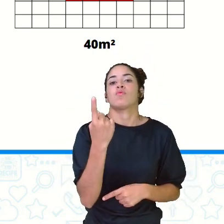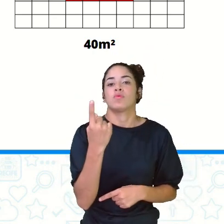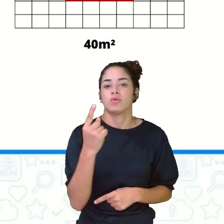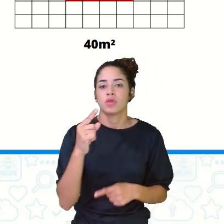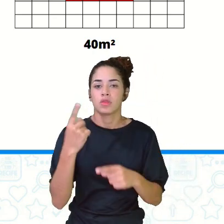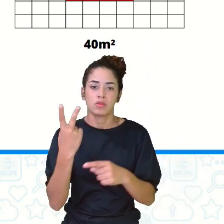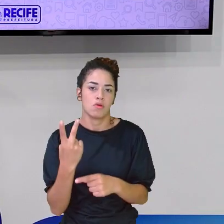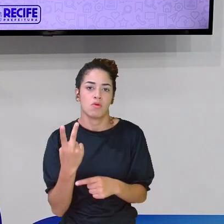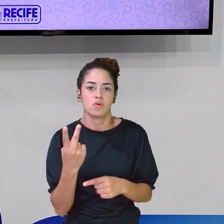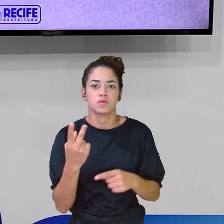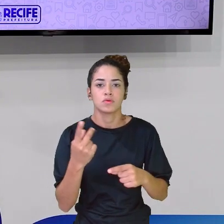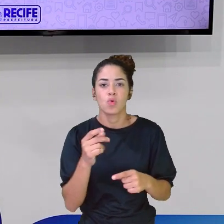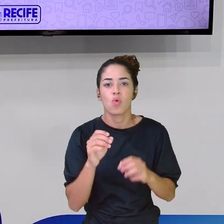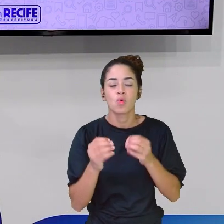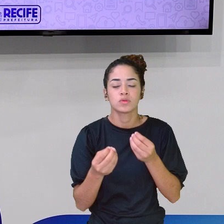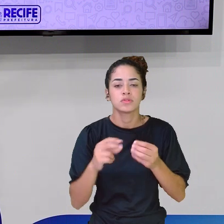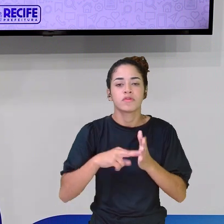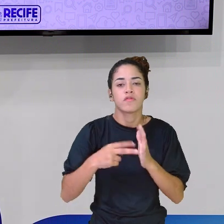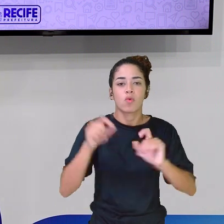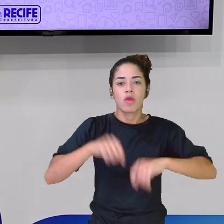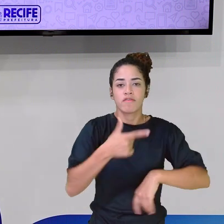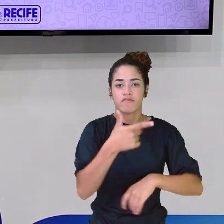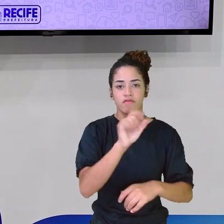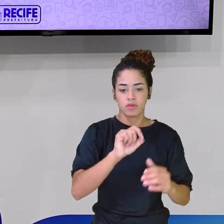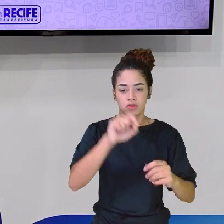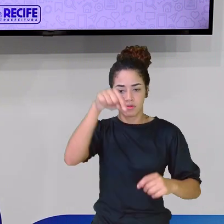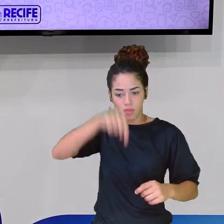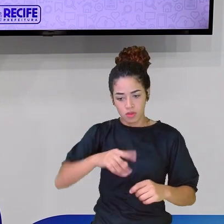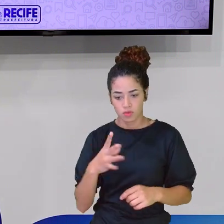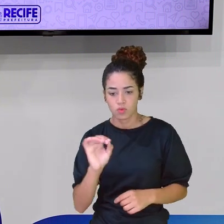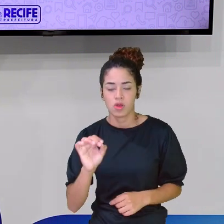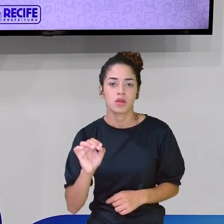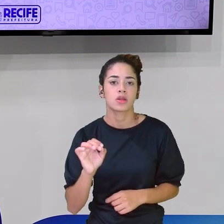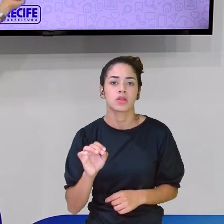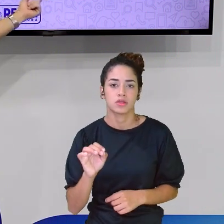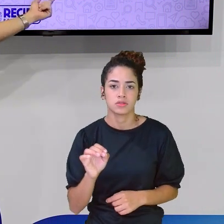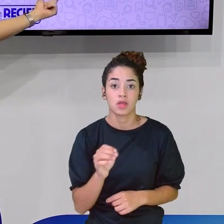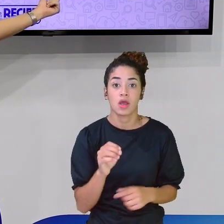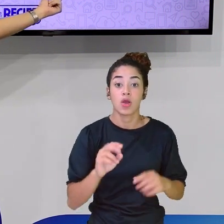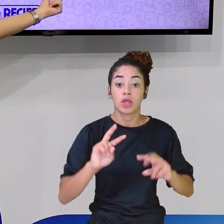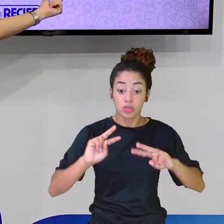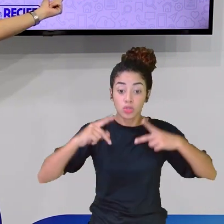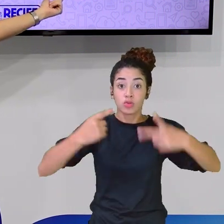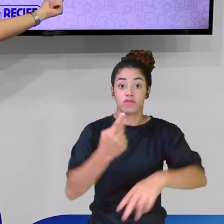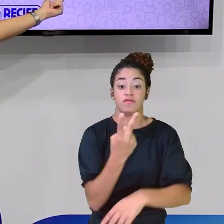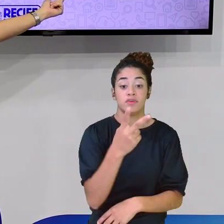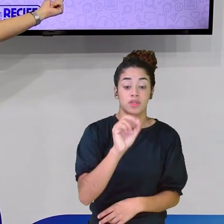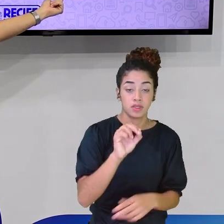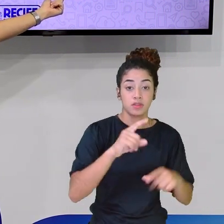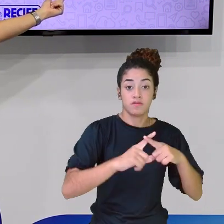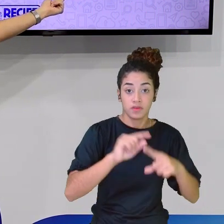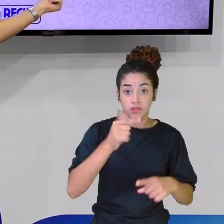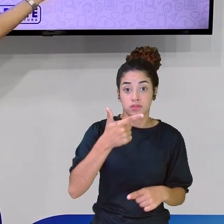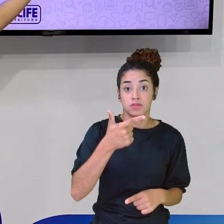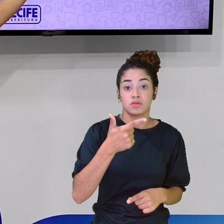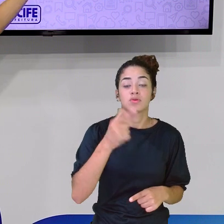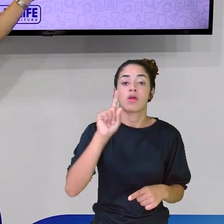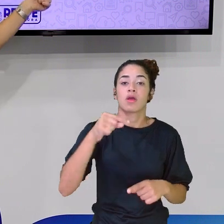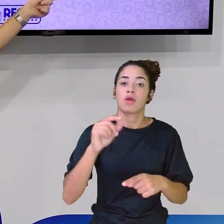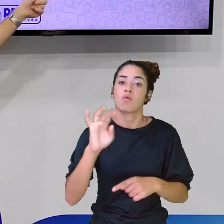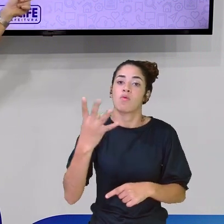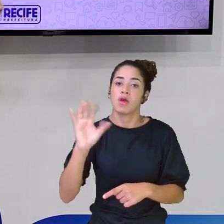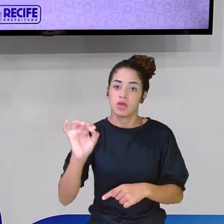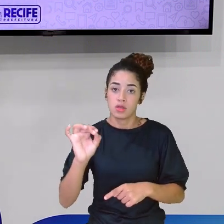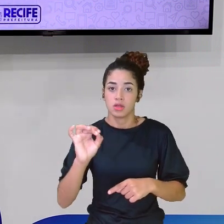Se eu quiser dobrar o tamanho, 20 vezes 2, 40. 40 vezes 2,